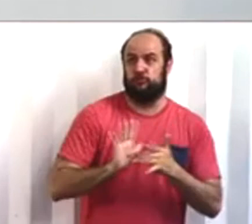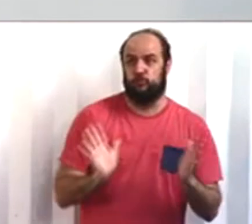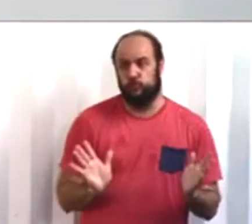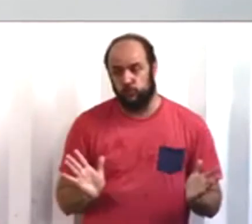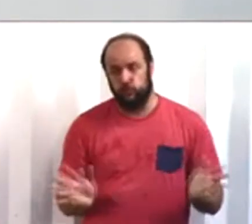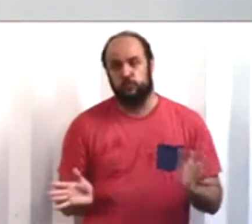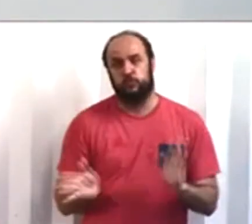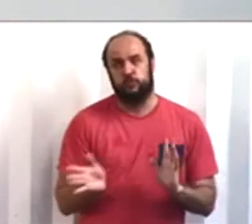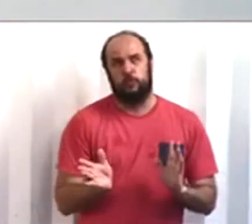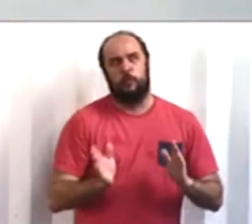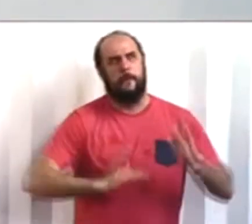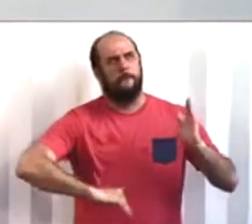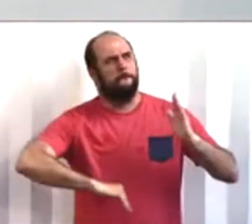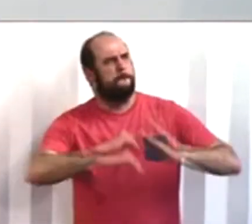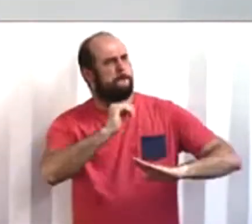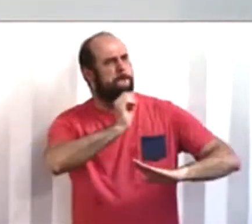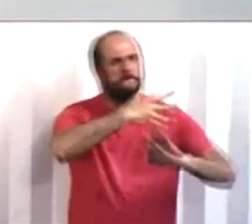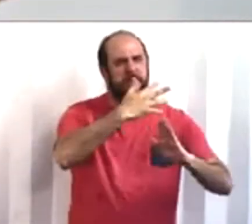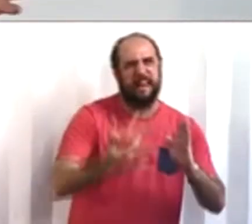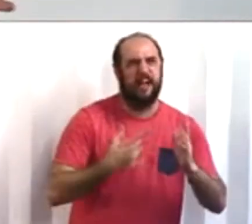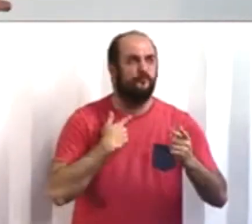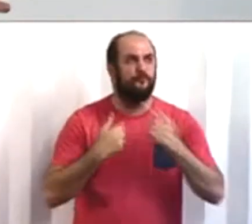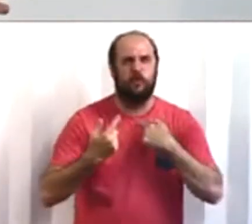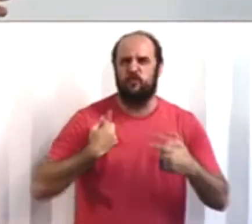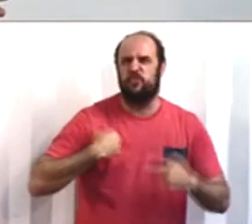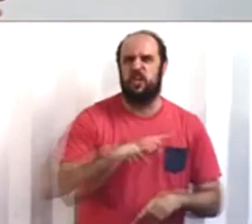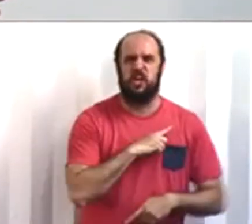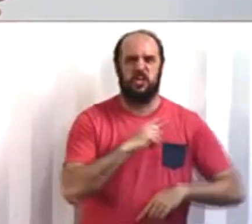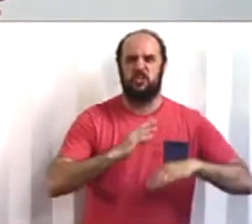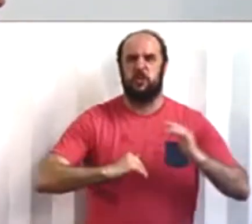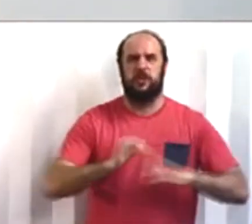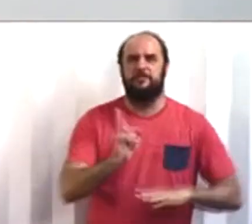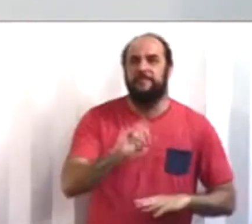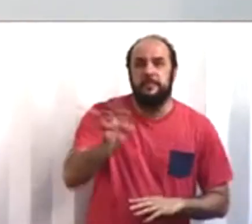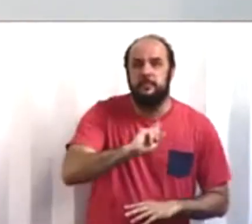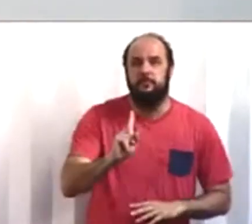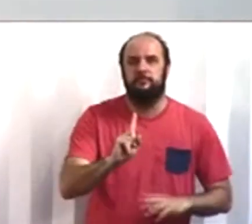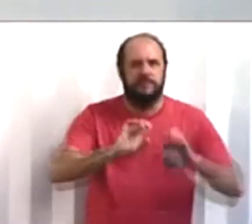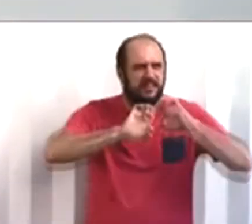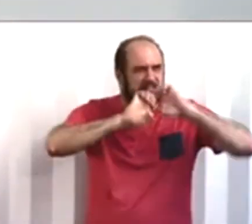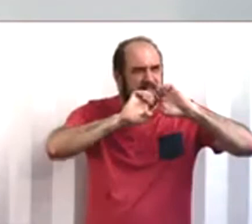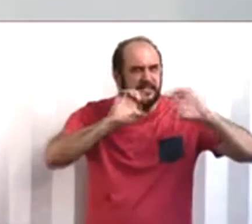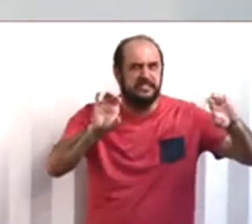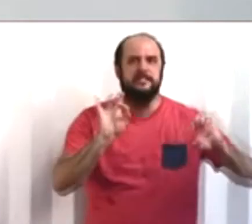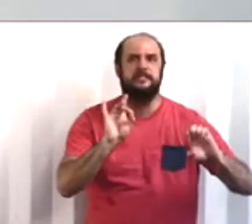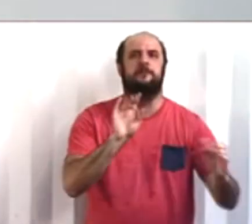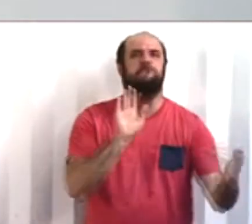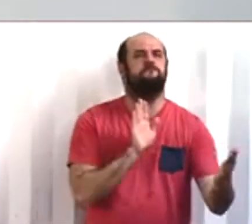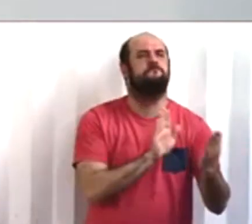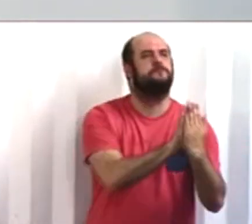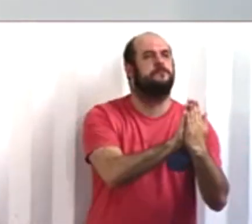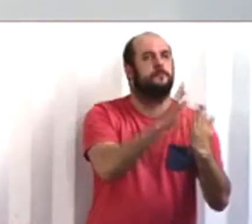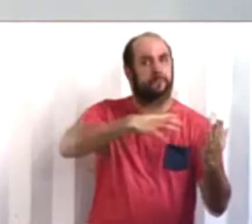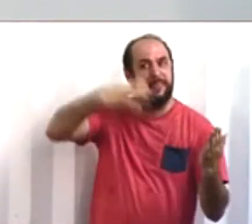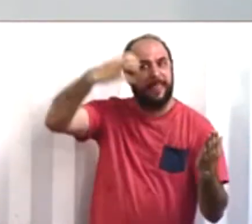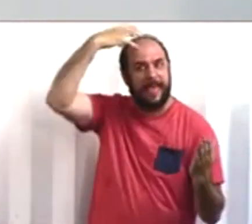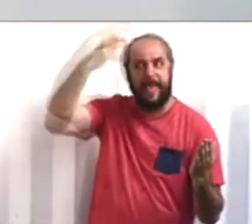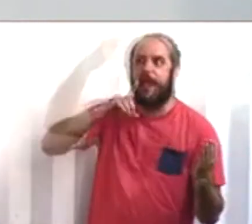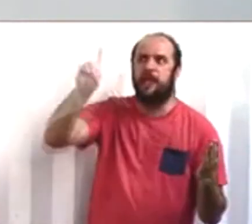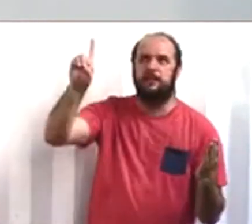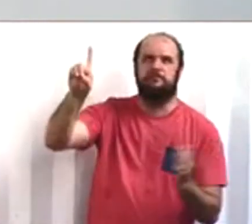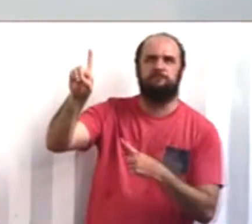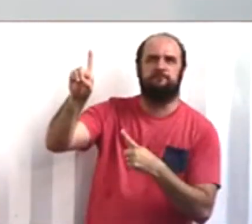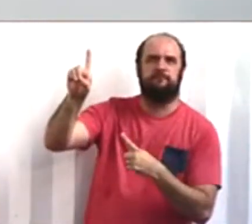Cristo faz todas as nossas vontades. A pregação mais evangelística que existe é aquela que diz: existe um rei, e